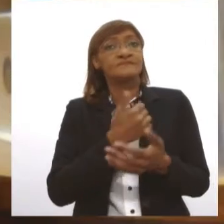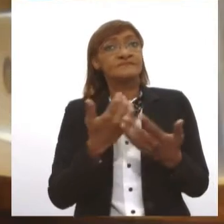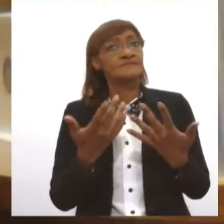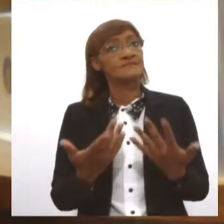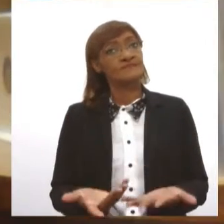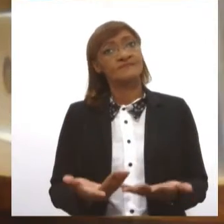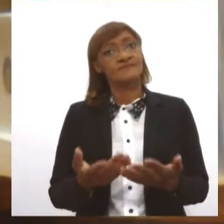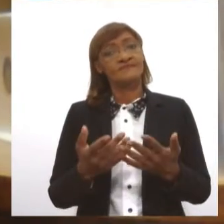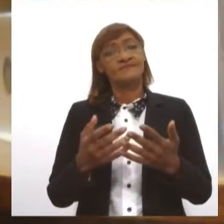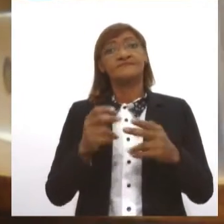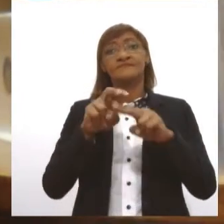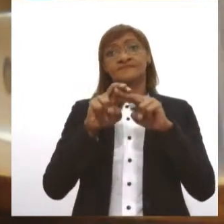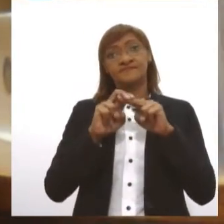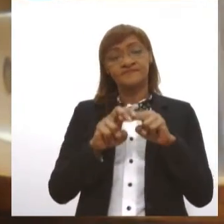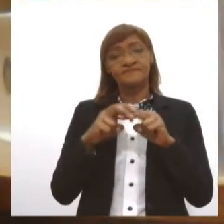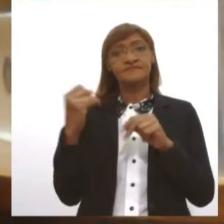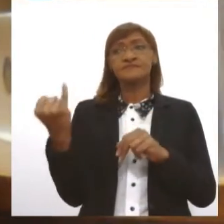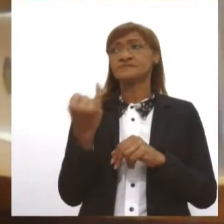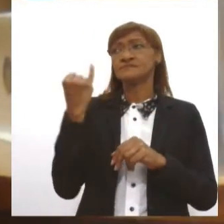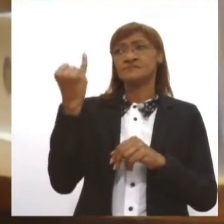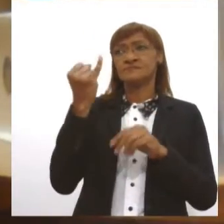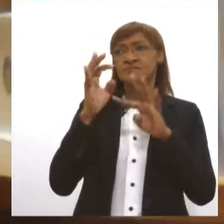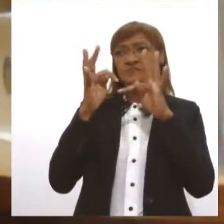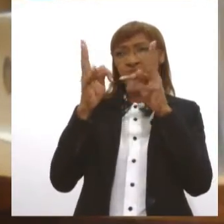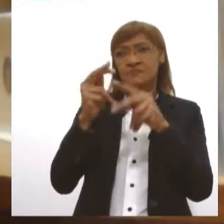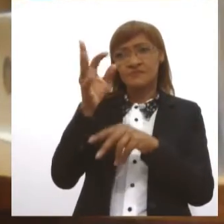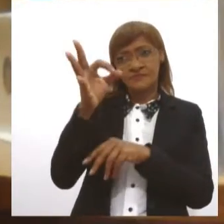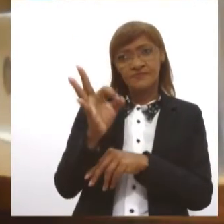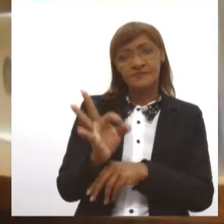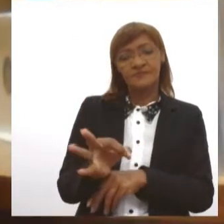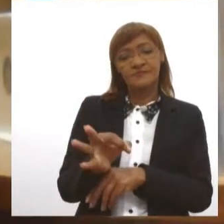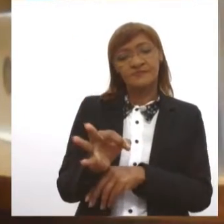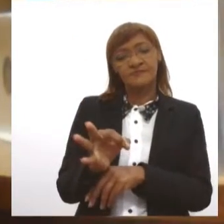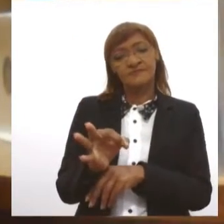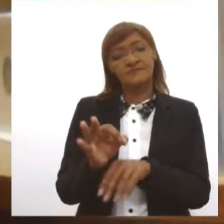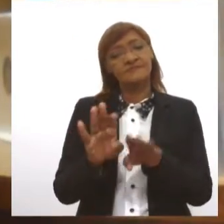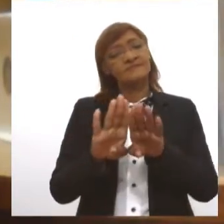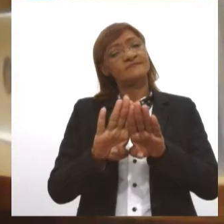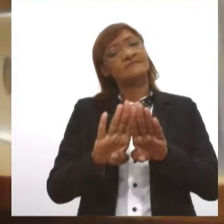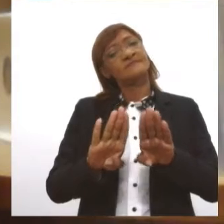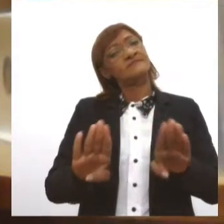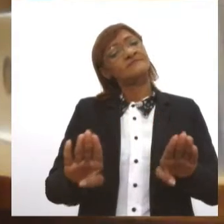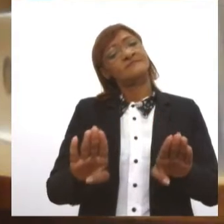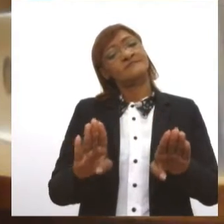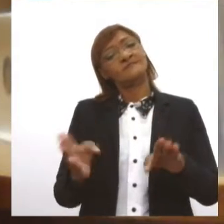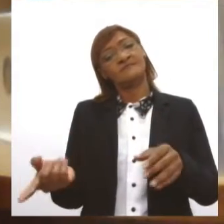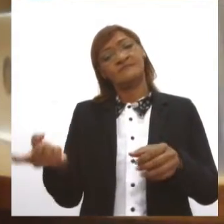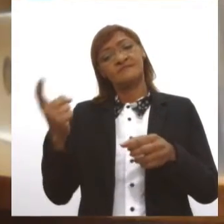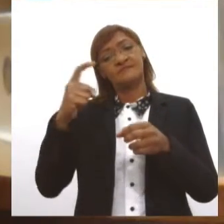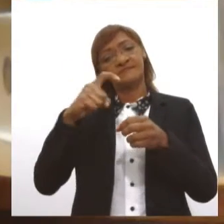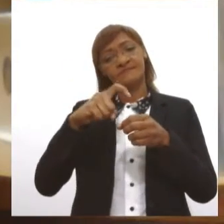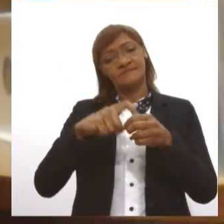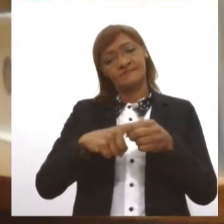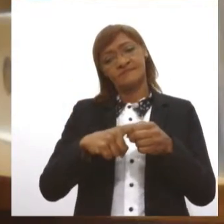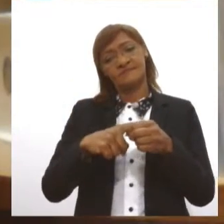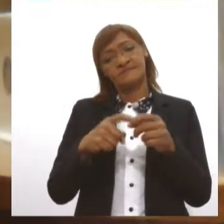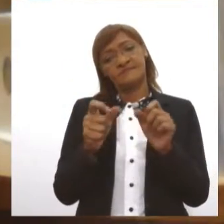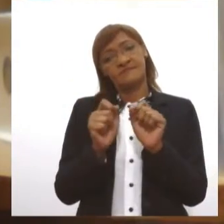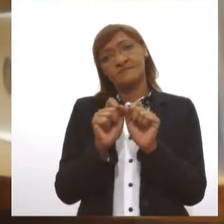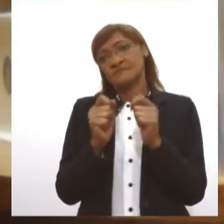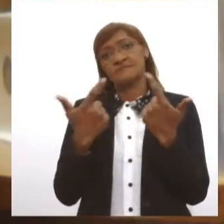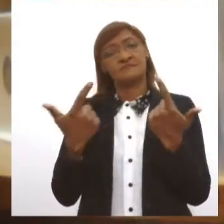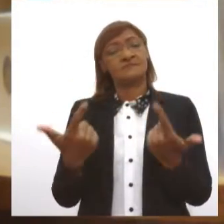o processo de que tudo dê certo. E foi assim que a gente retornou, né? Claro que seguindo